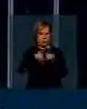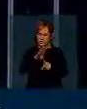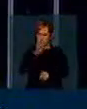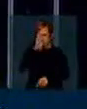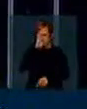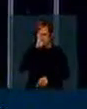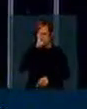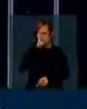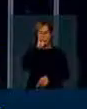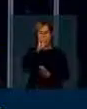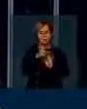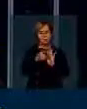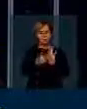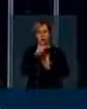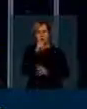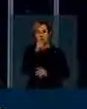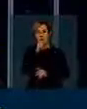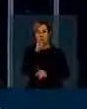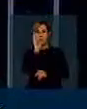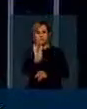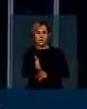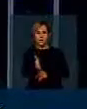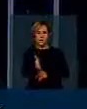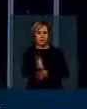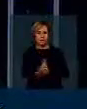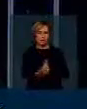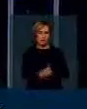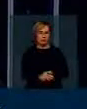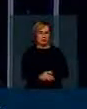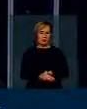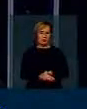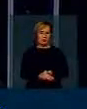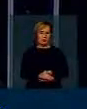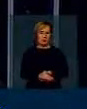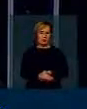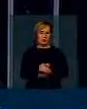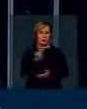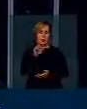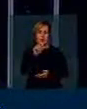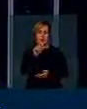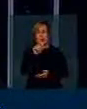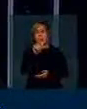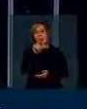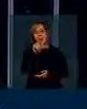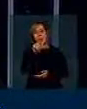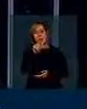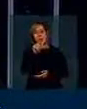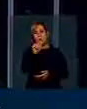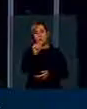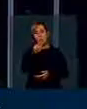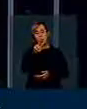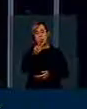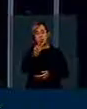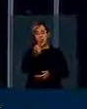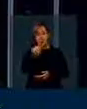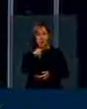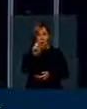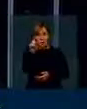que é o que eu quero falar hoje aqui, a Uaguajá, onde tem lá 1.200 famílias dentro daquela região.